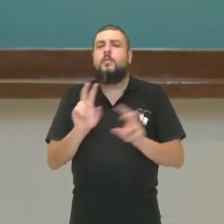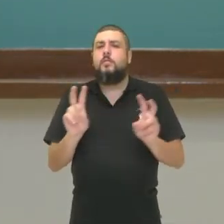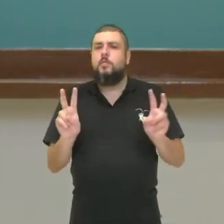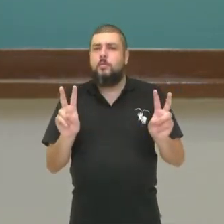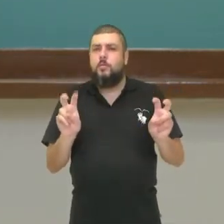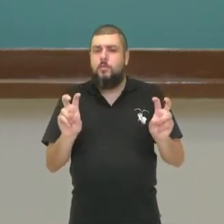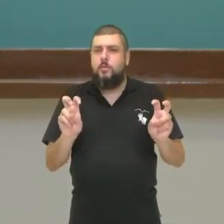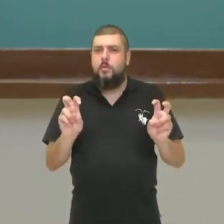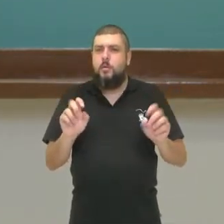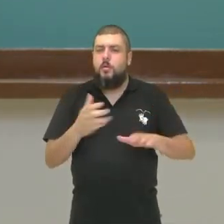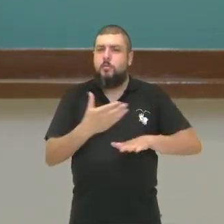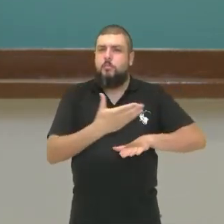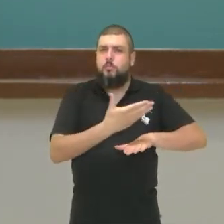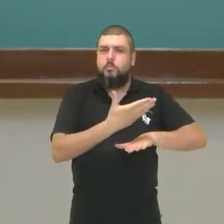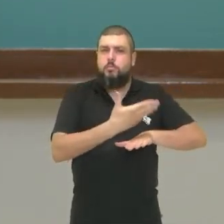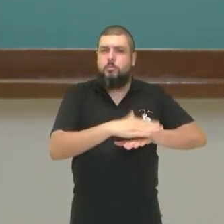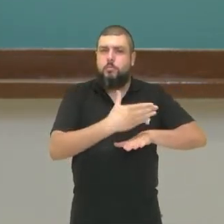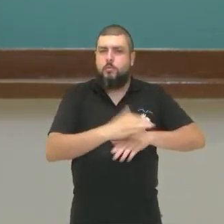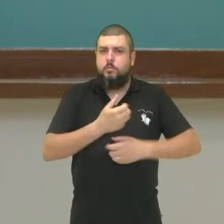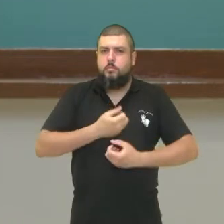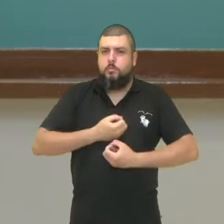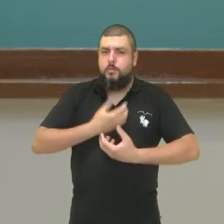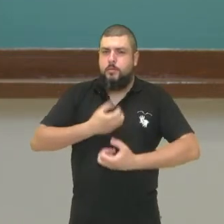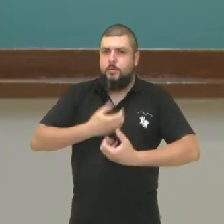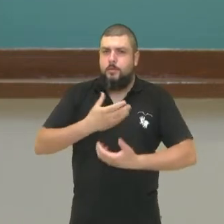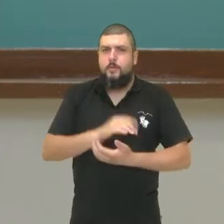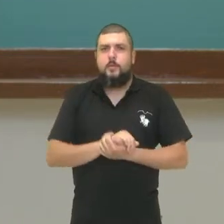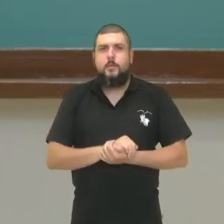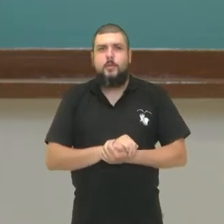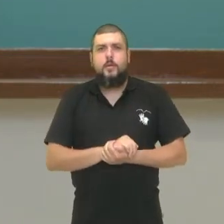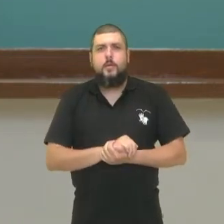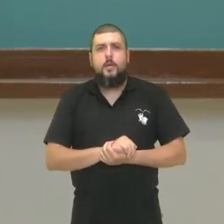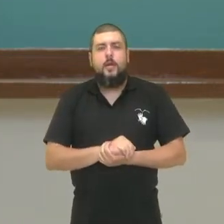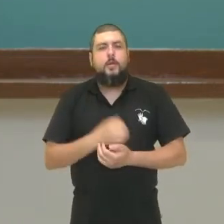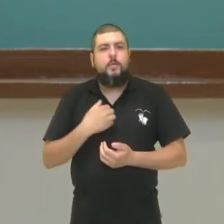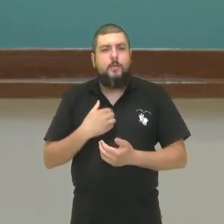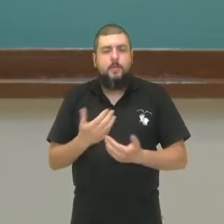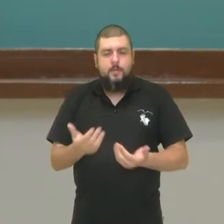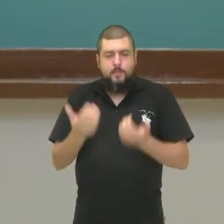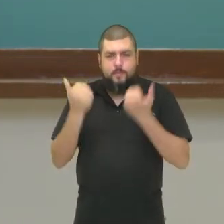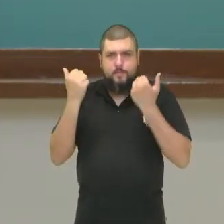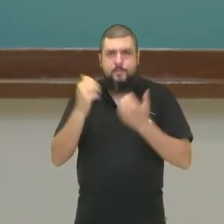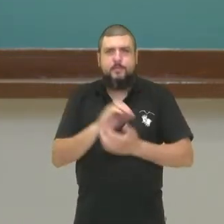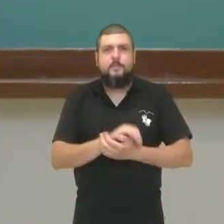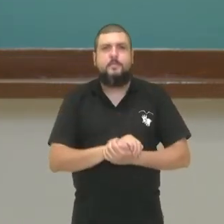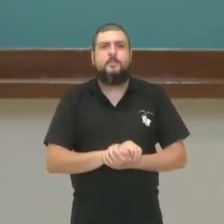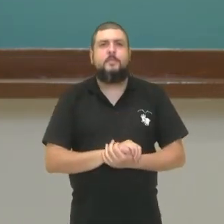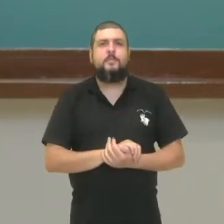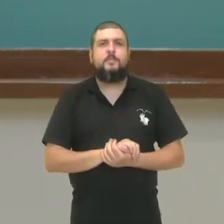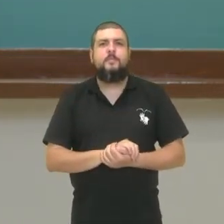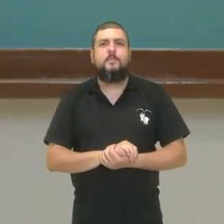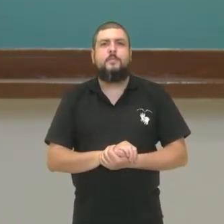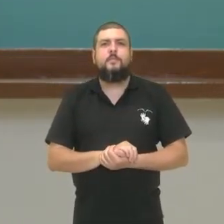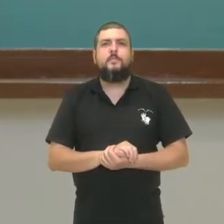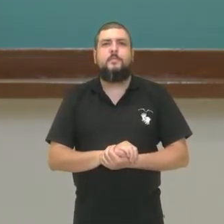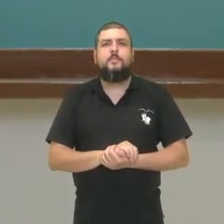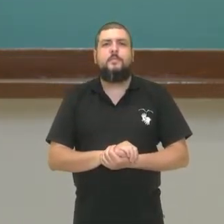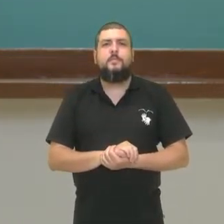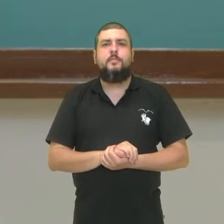sobre atividades expressivas. Eu sou a professora Franciele Galdino, vem comigo.